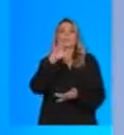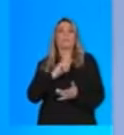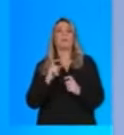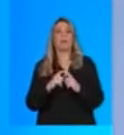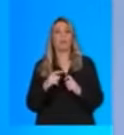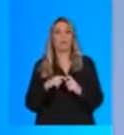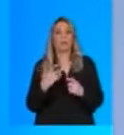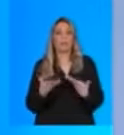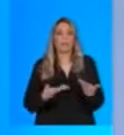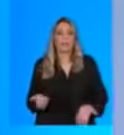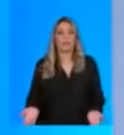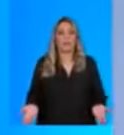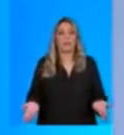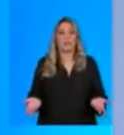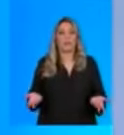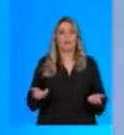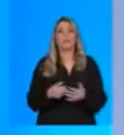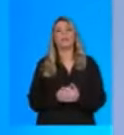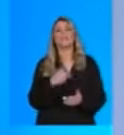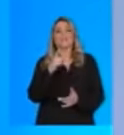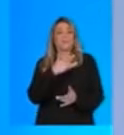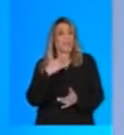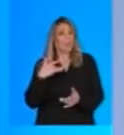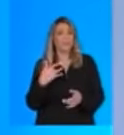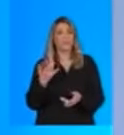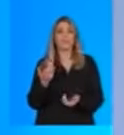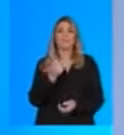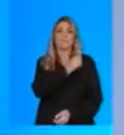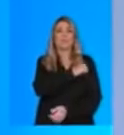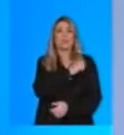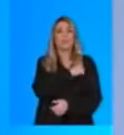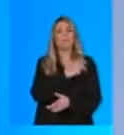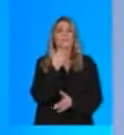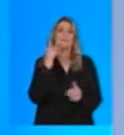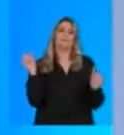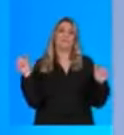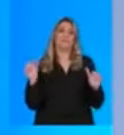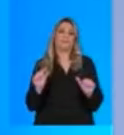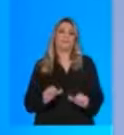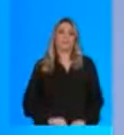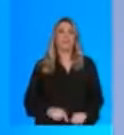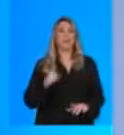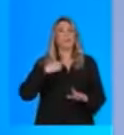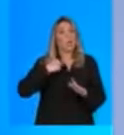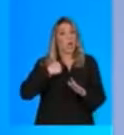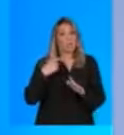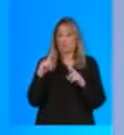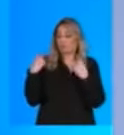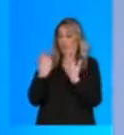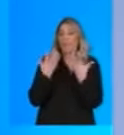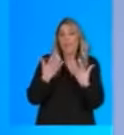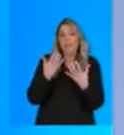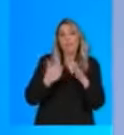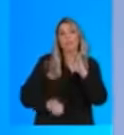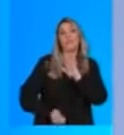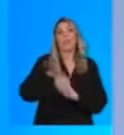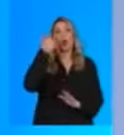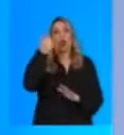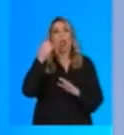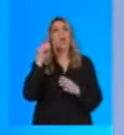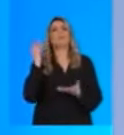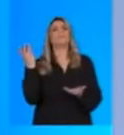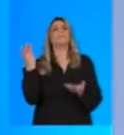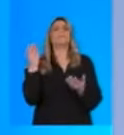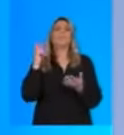atender então a saúde no Rio de Janeiro vai muito mal nós vamos priorizar a emergência nos hospitais colocando médicos e as outras